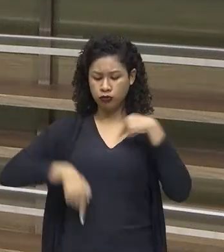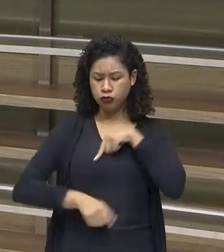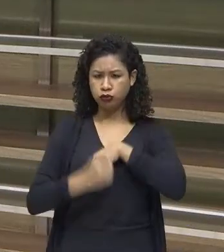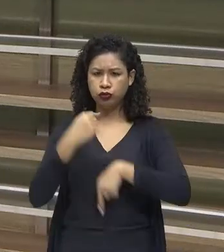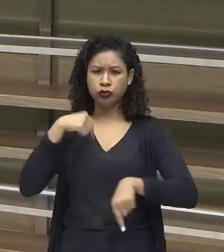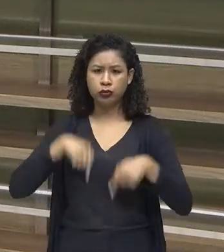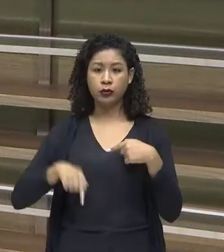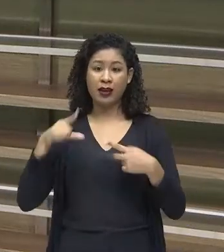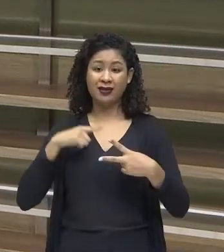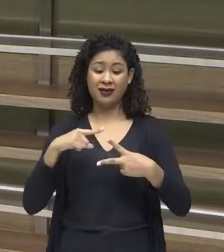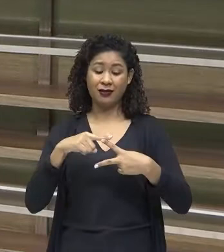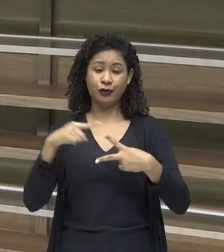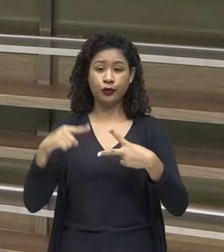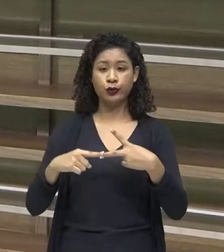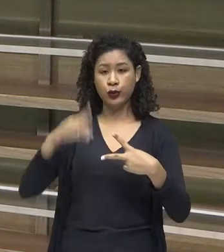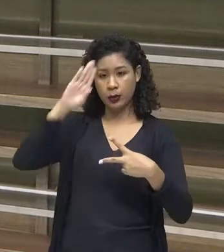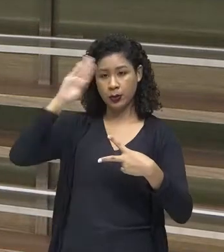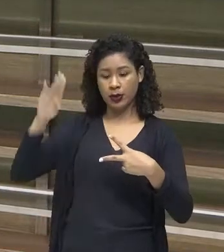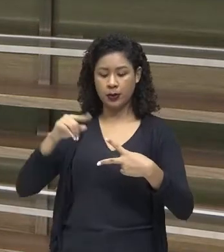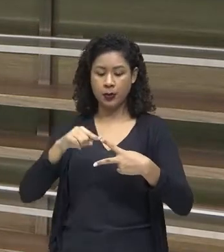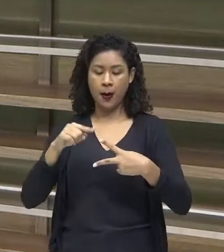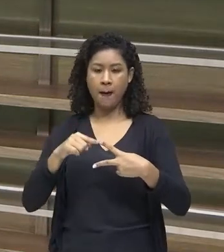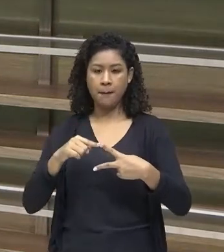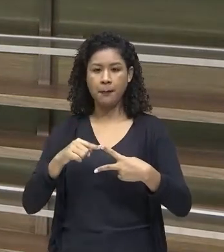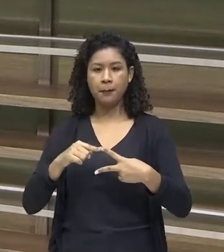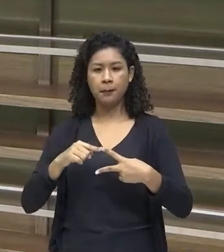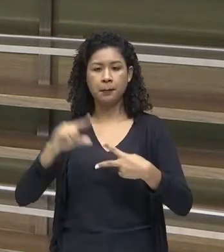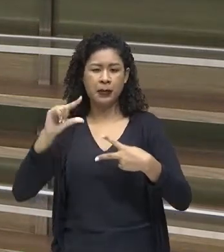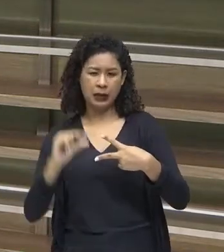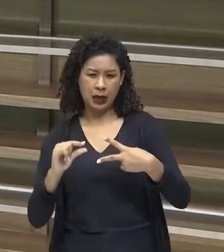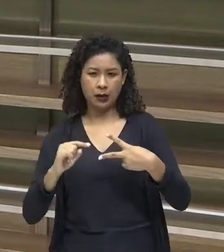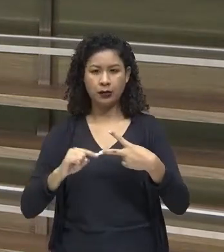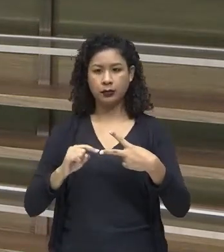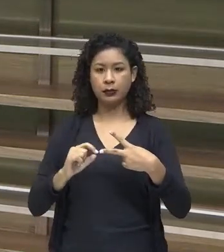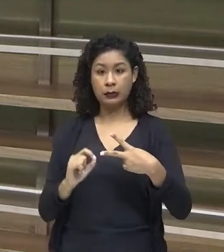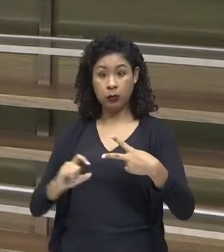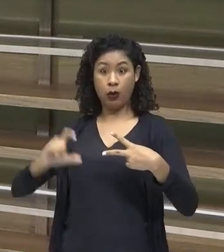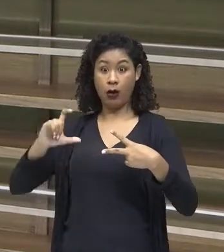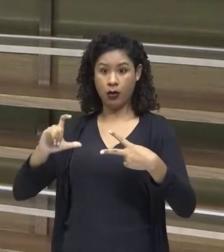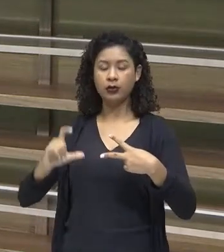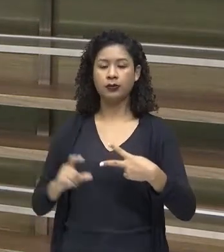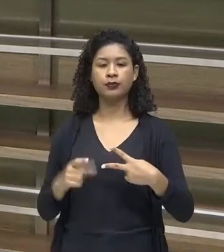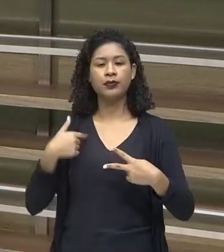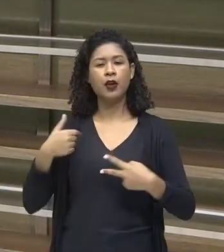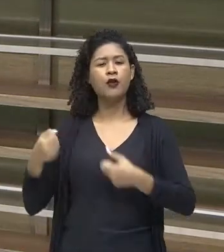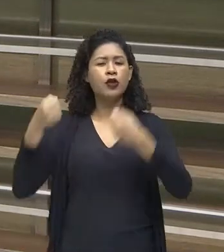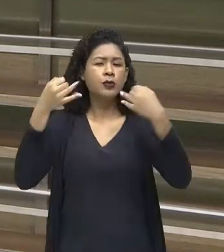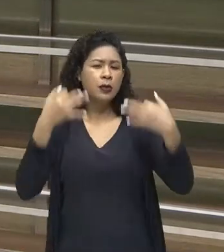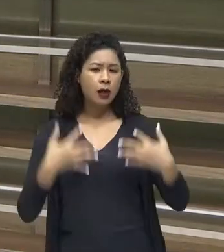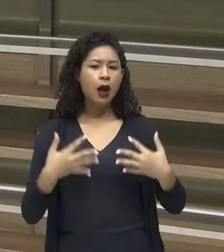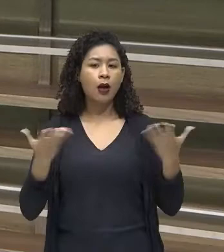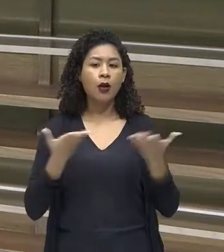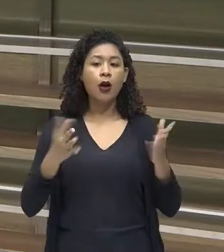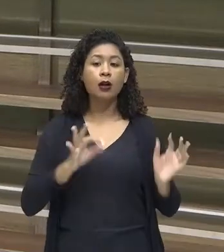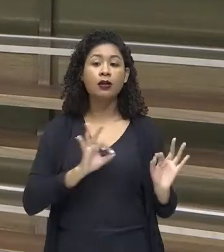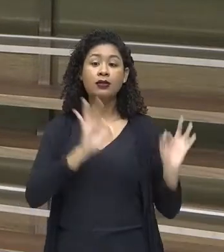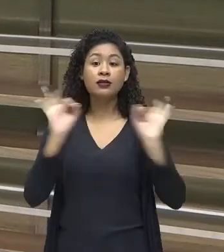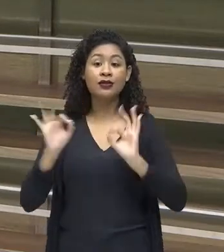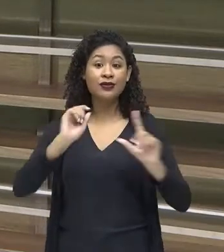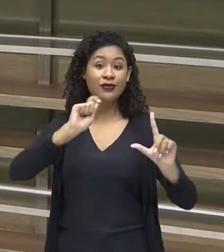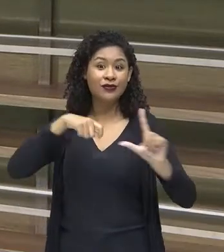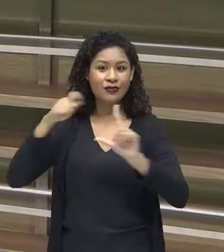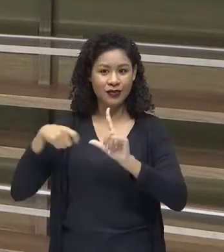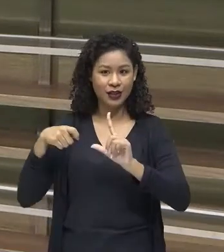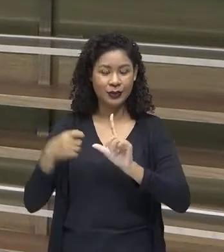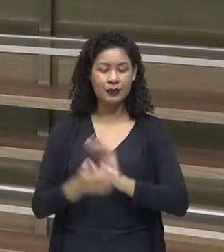a pequena e a grande circulação. A pequena a gente vai observar um vídeo que vai falar sobre ela e daqui a pouco a gente volta para comentar um